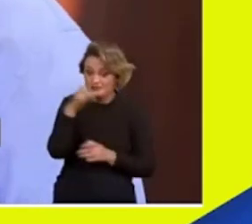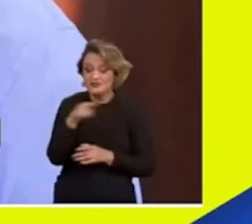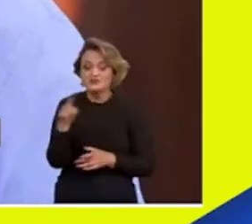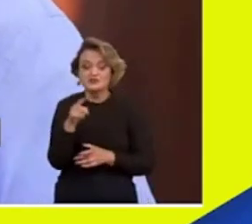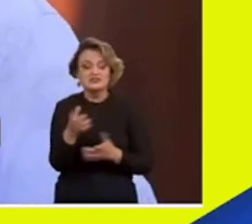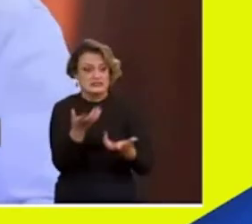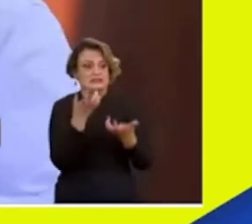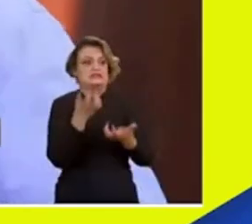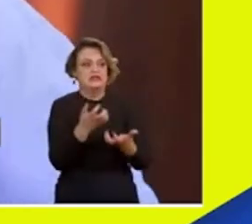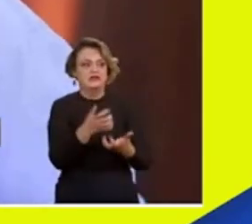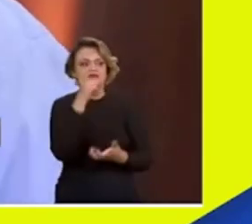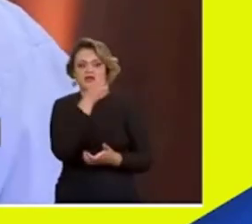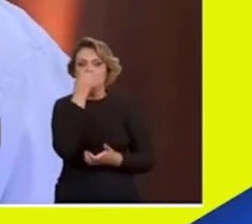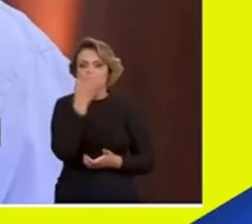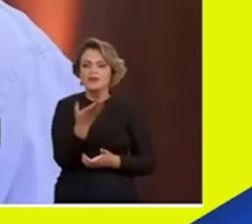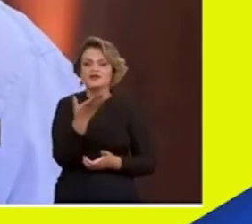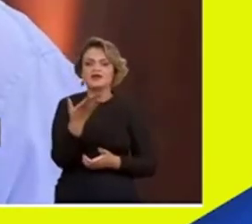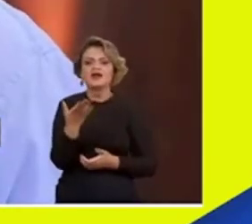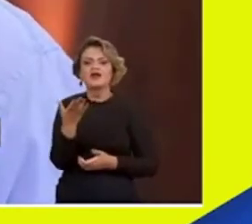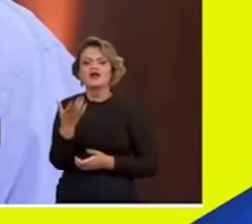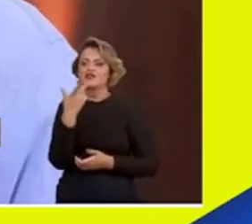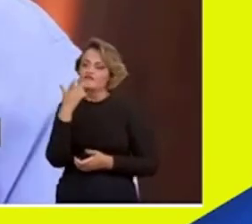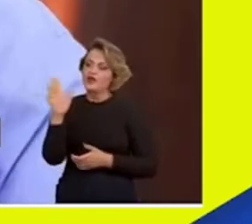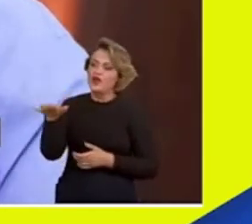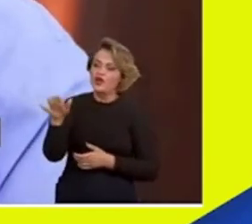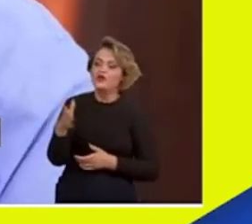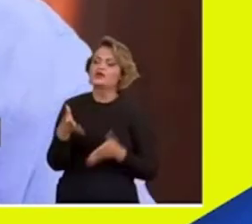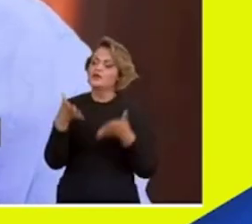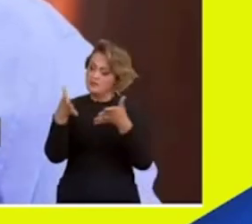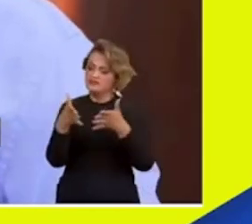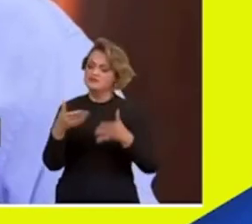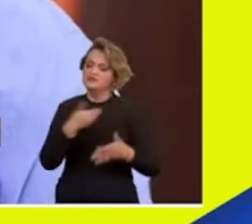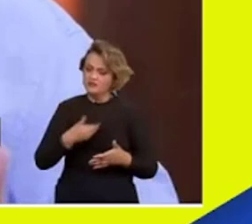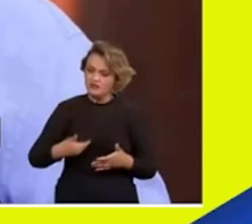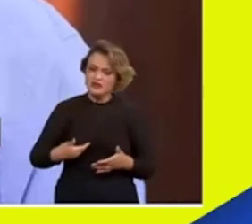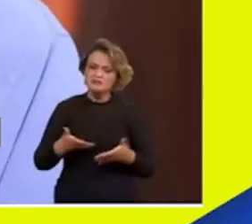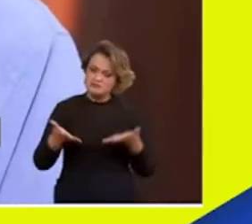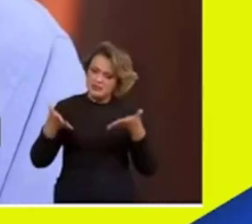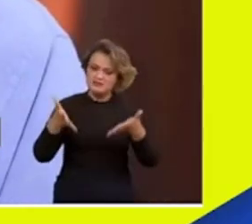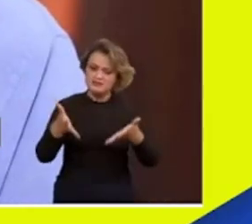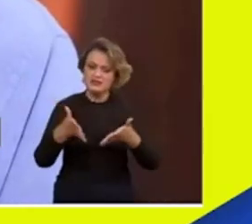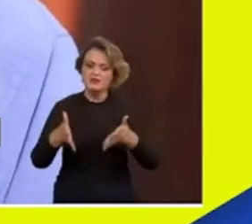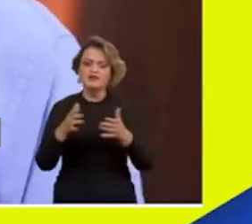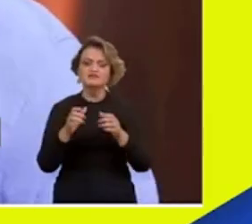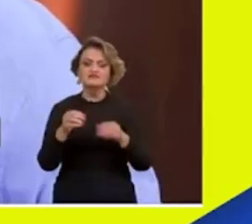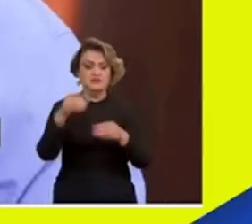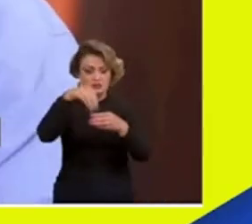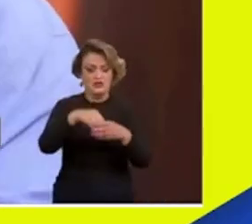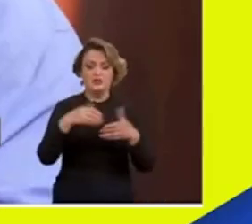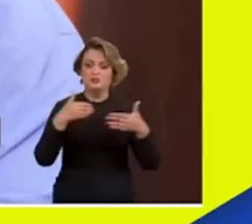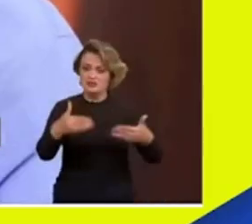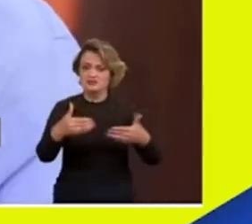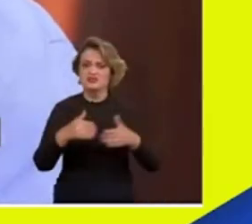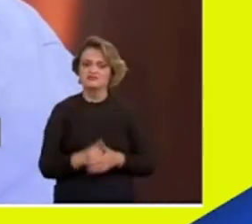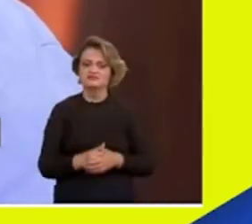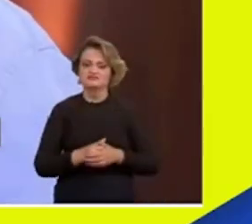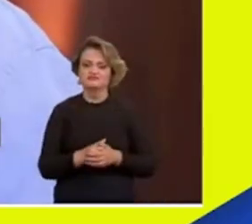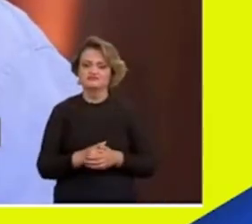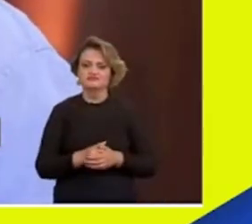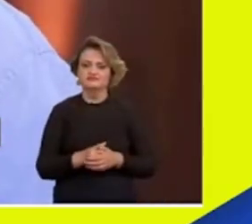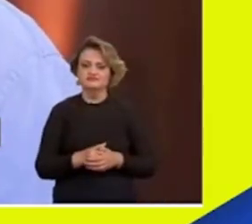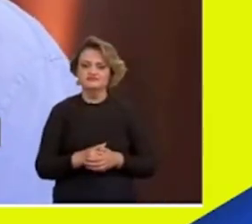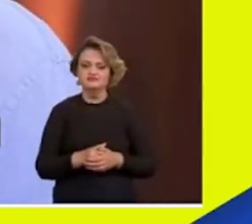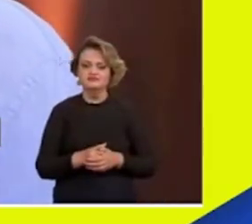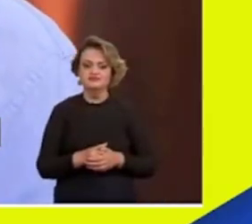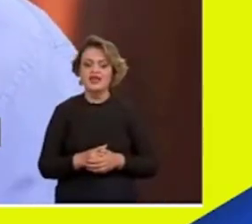falar o seguinte: olha, eu estou afim de participar do governo. Está participando do governo, você pode ter um ministério. Agora, não é o partido que quer